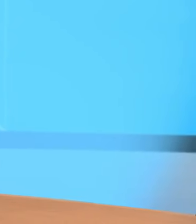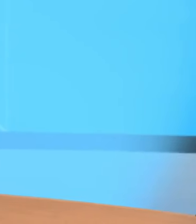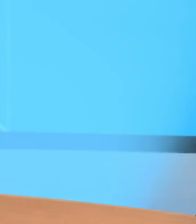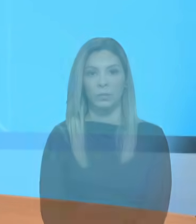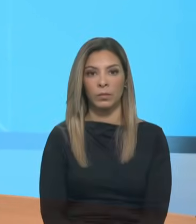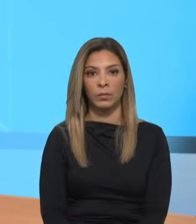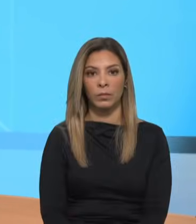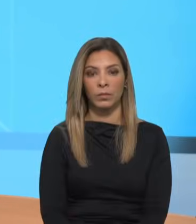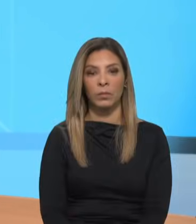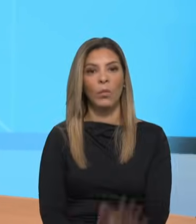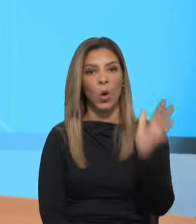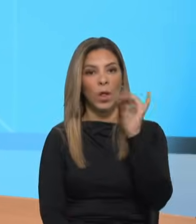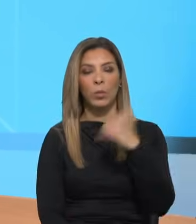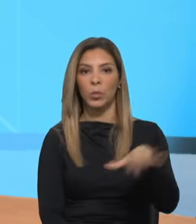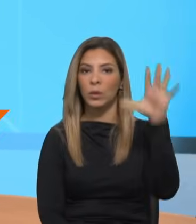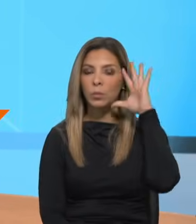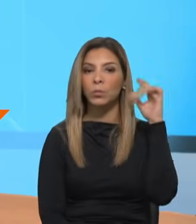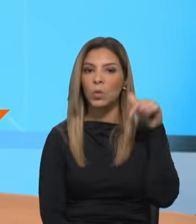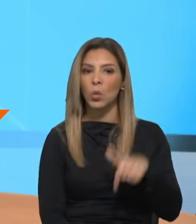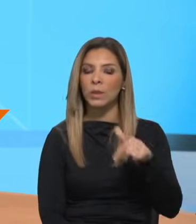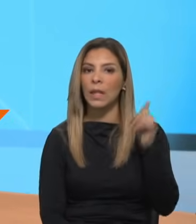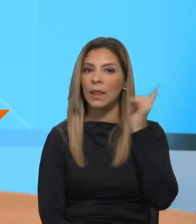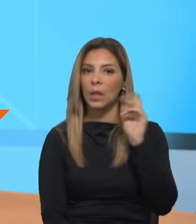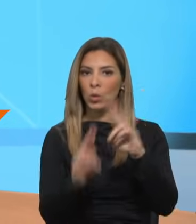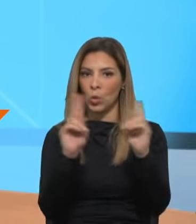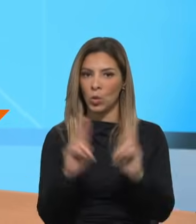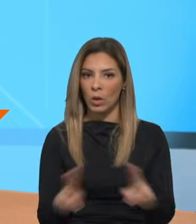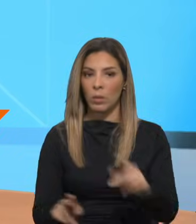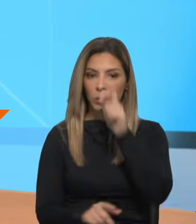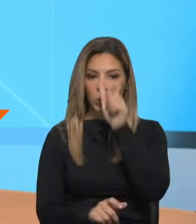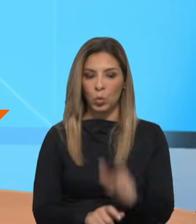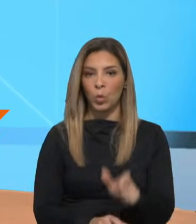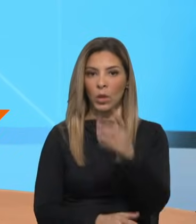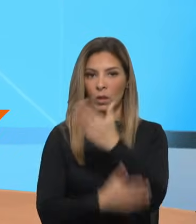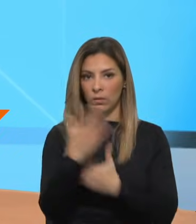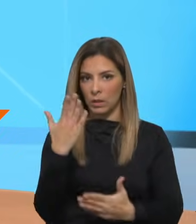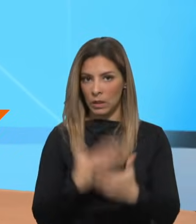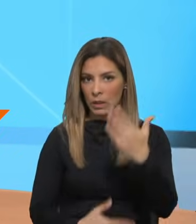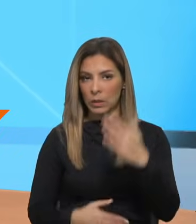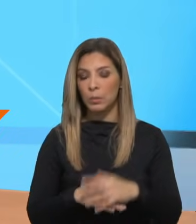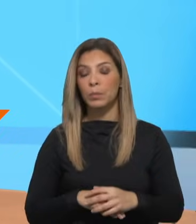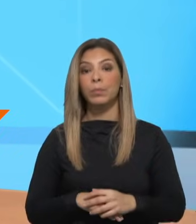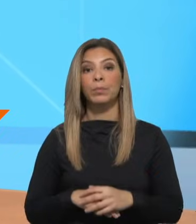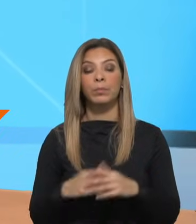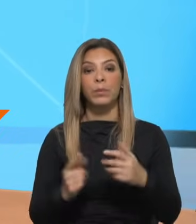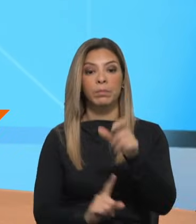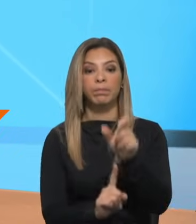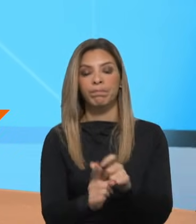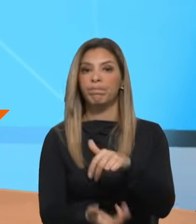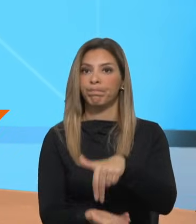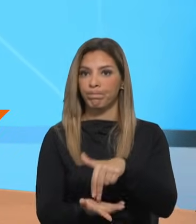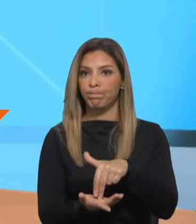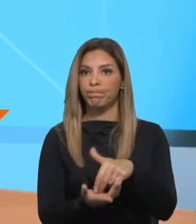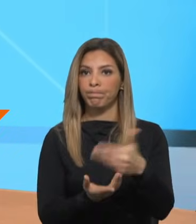Olá, muito boa tarde. Hoje assinala-se o Dia Internacional da Pessoa com Deficiência e é um tema que justifica a presença entre